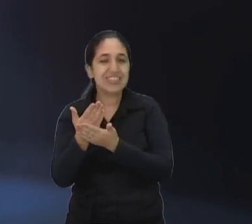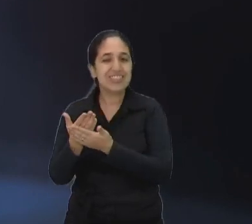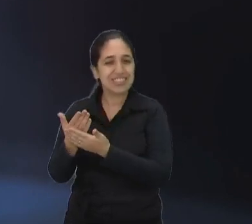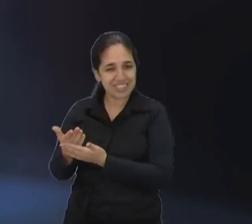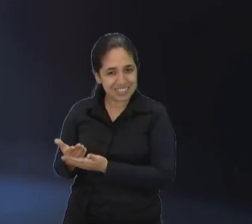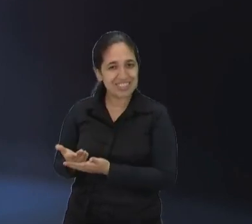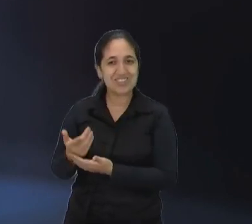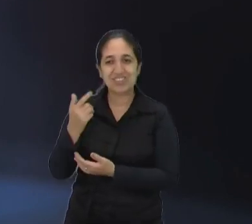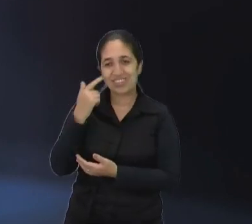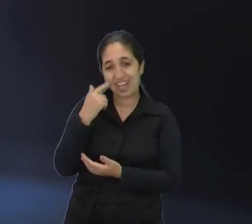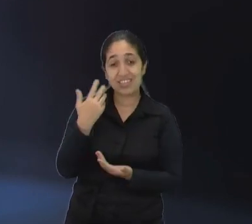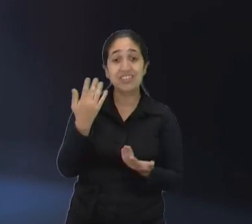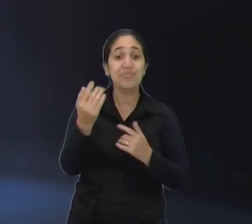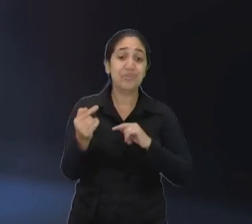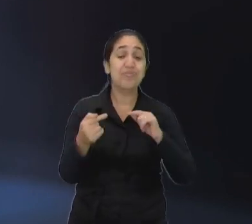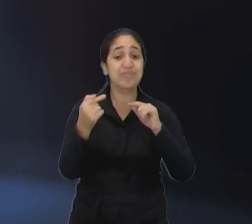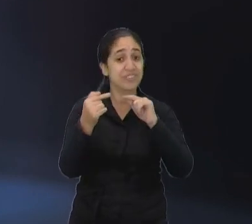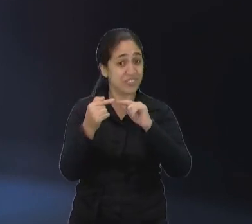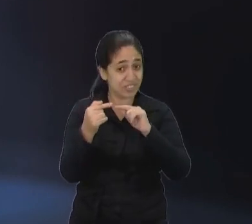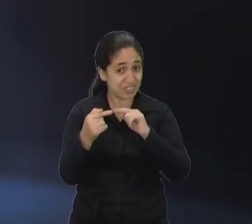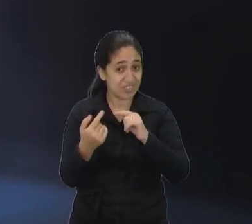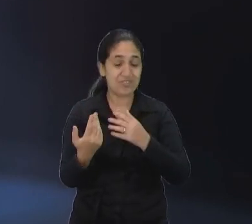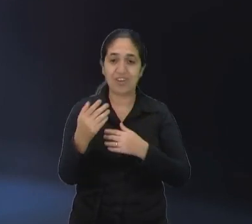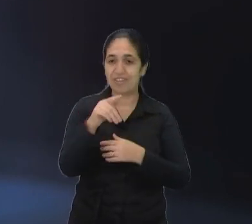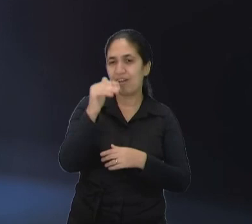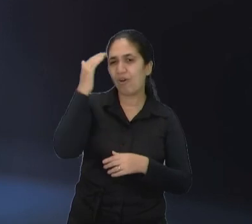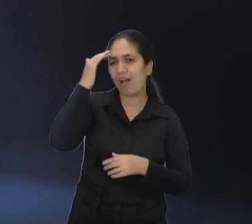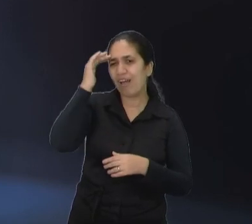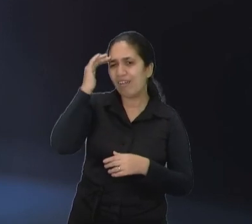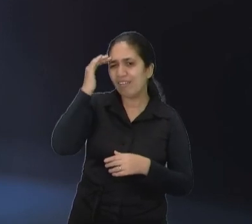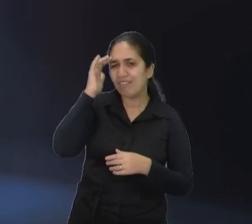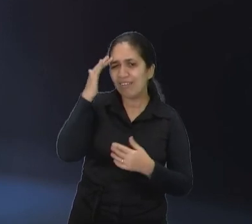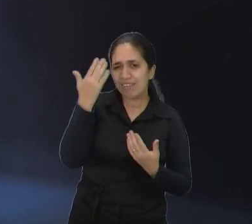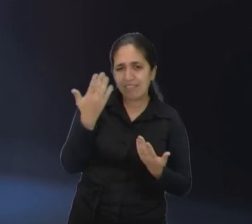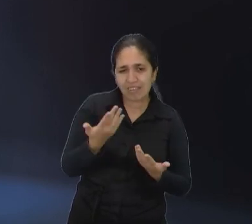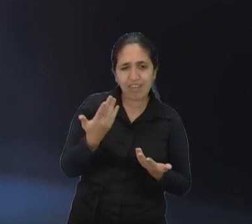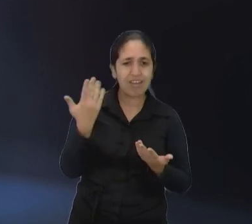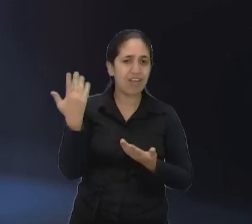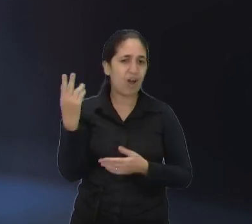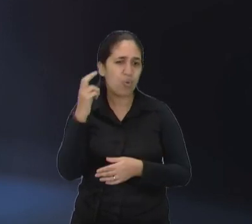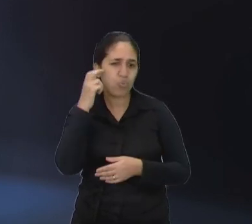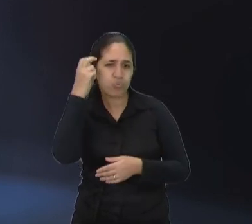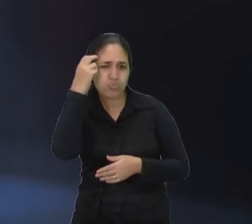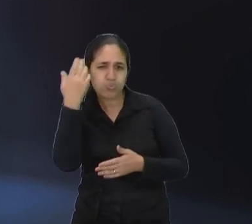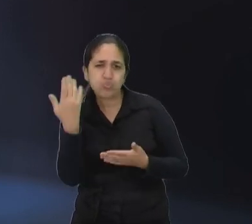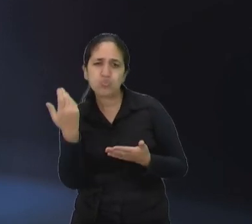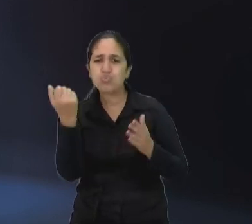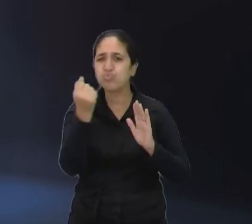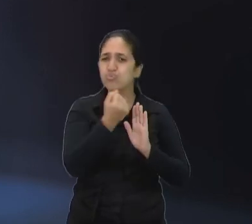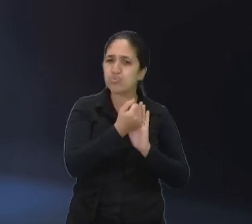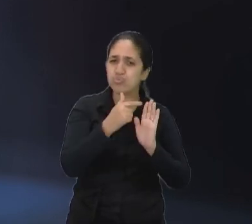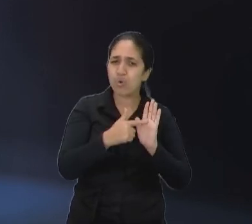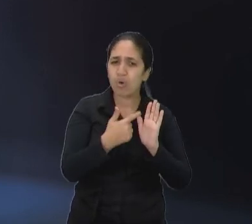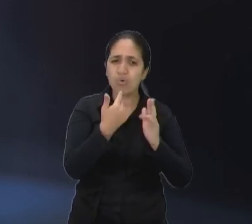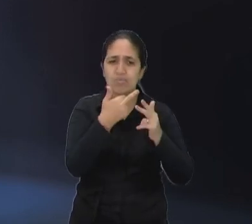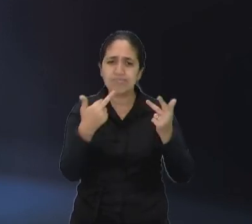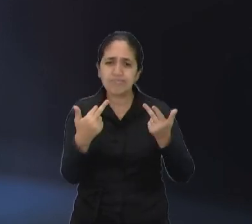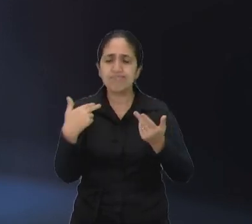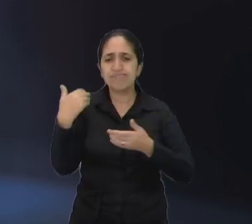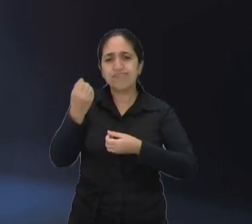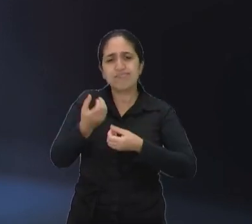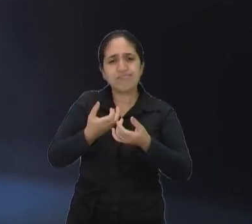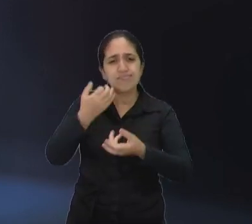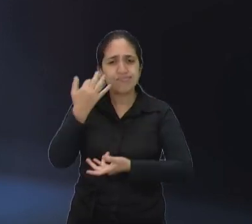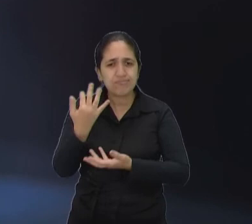que realmente esse é um dos objetivos. Além de entender um pouquinho sobre o patrimônio cultural, entender as questões das manifestações,